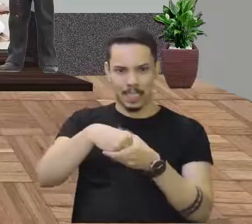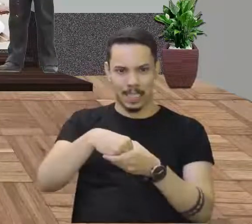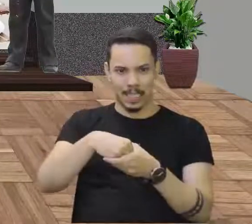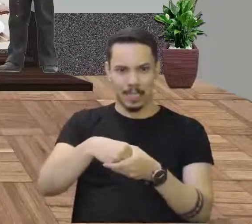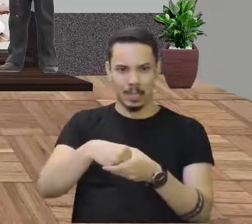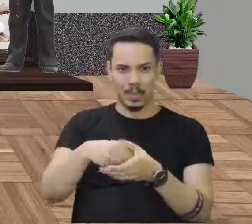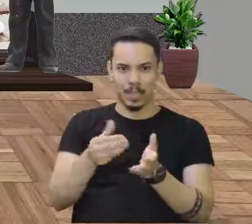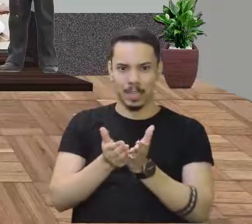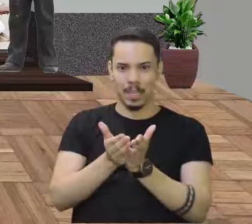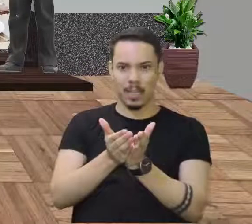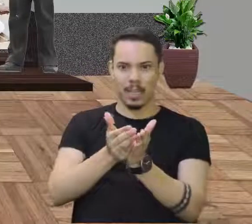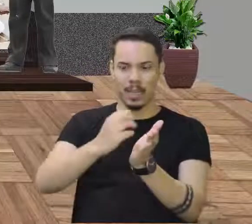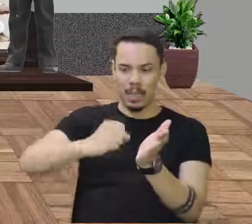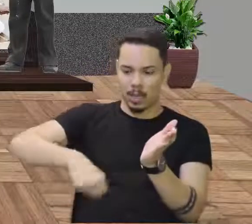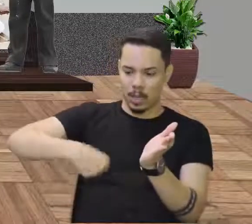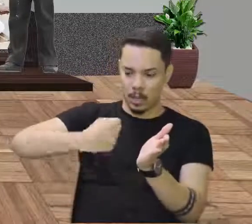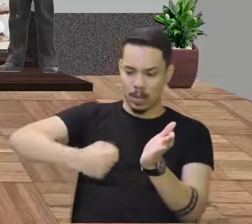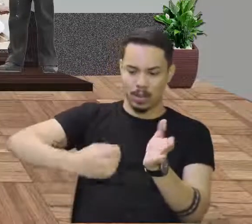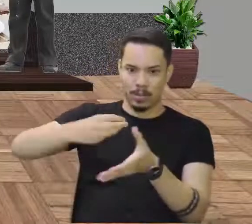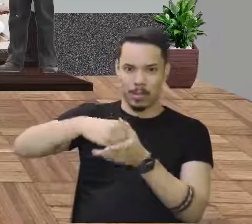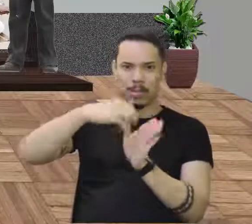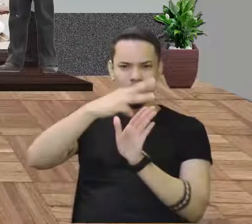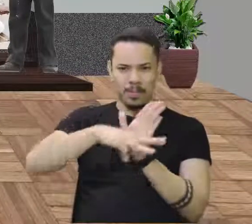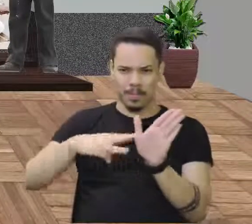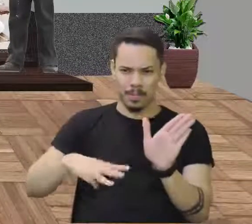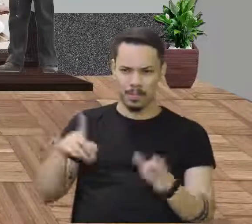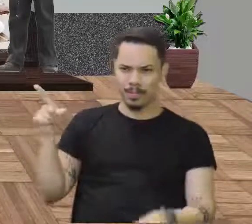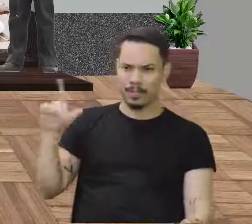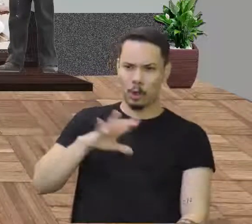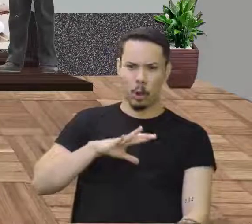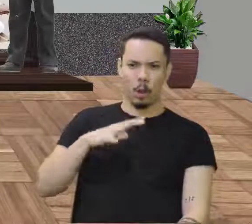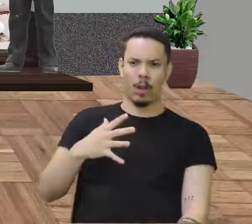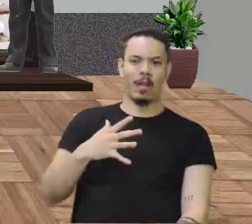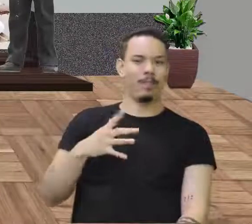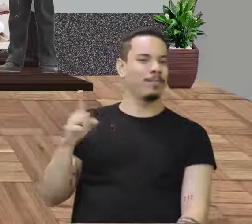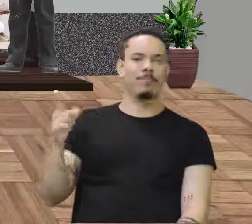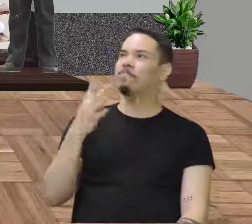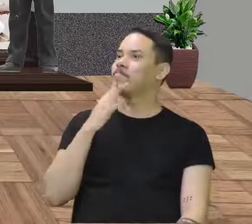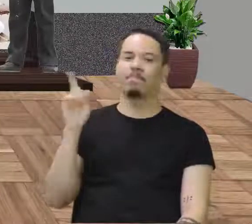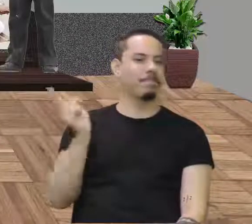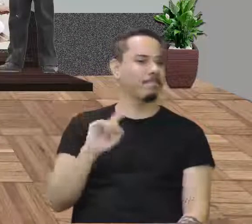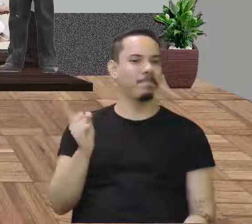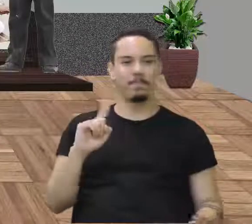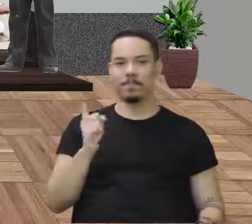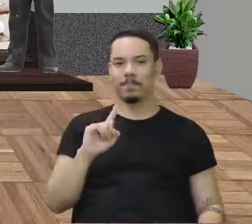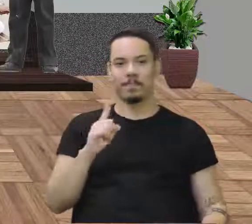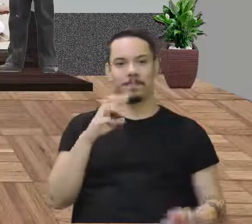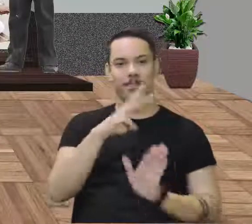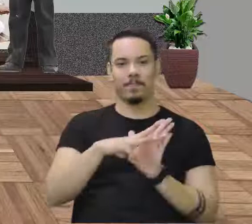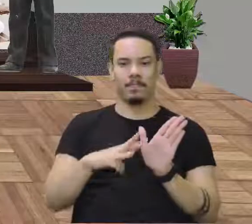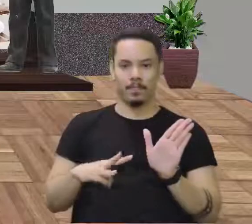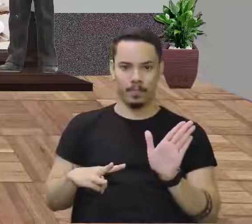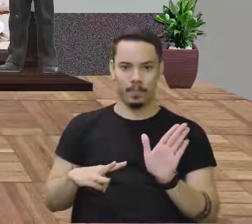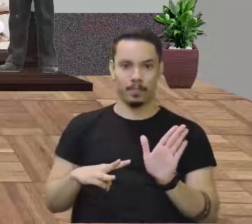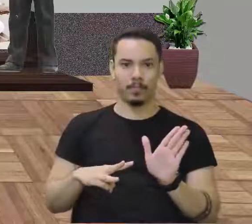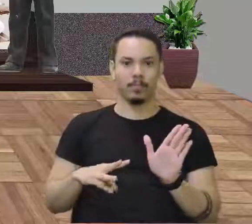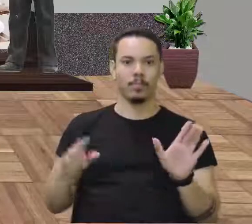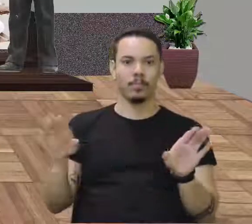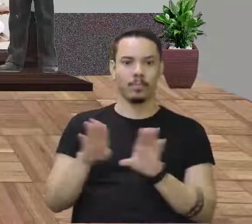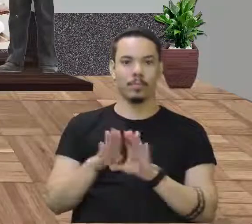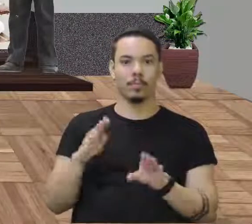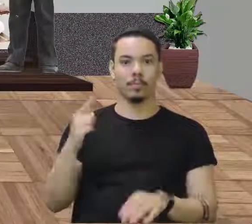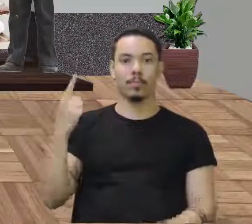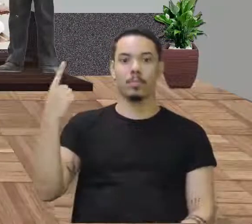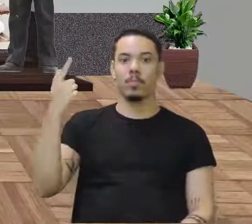aí, em pleno Rio Madeira. Eu acho que Getúlio Vargas não conhecia muito o Rio Madeira, não. E aqui na frente tem uma